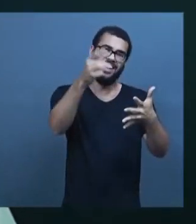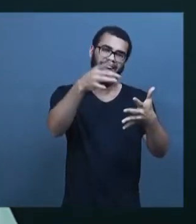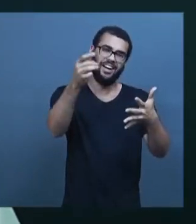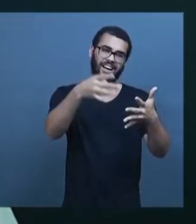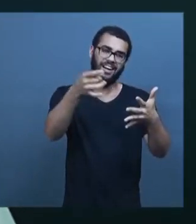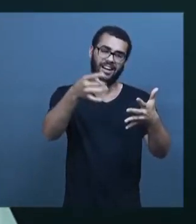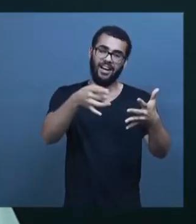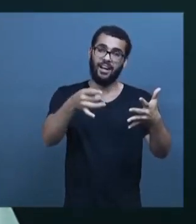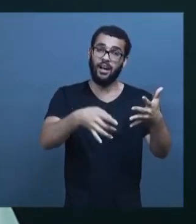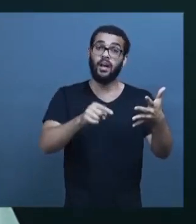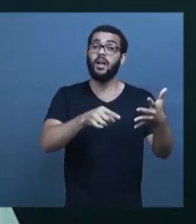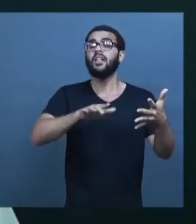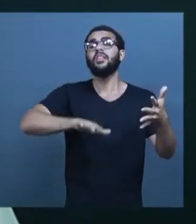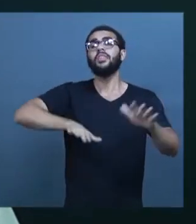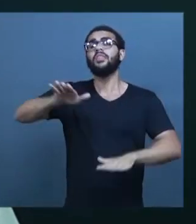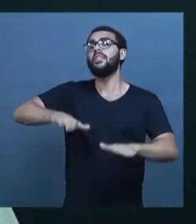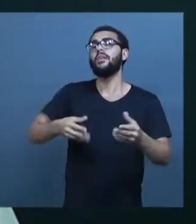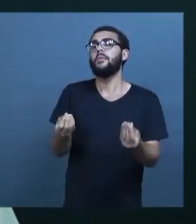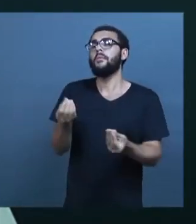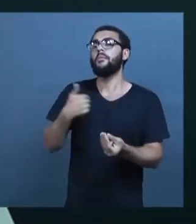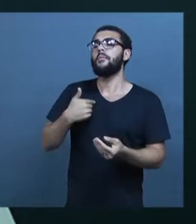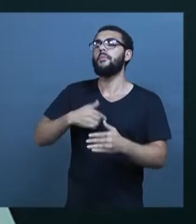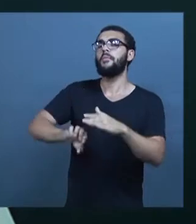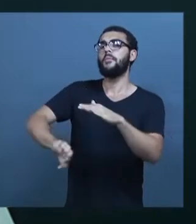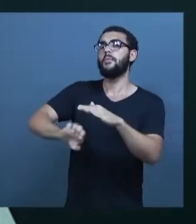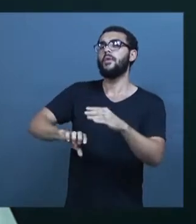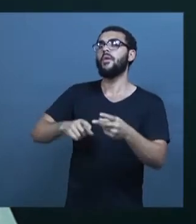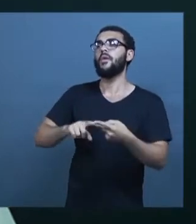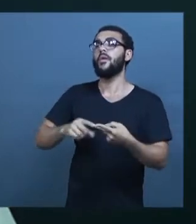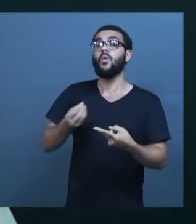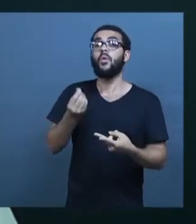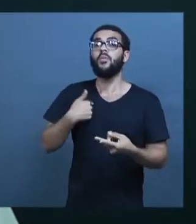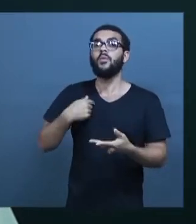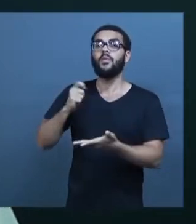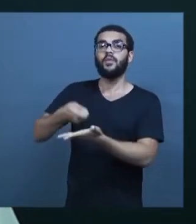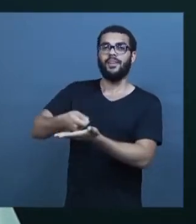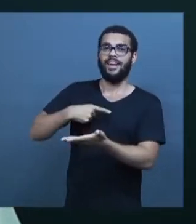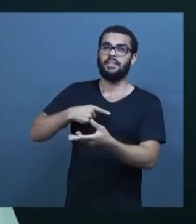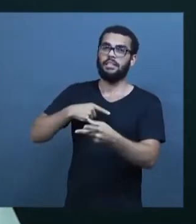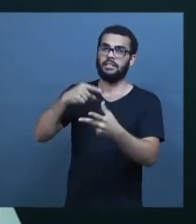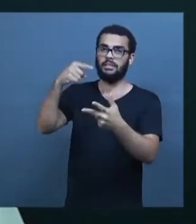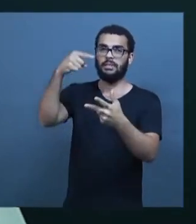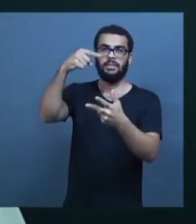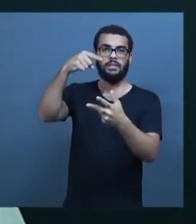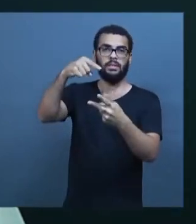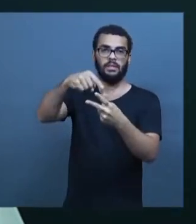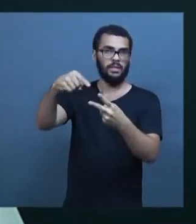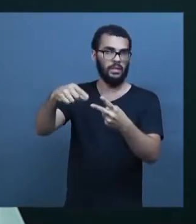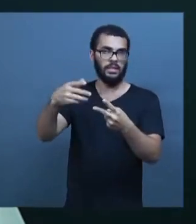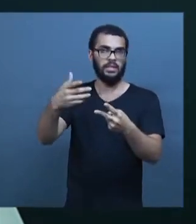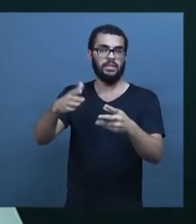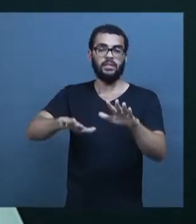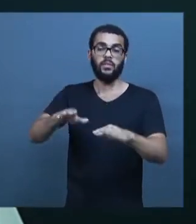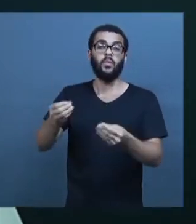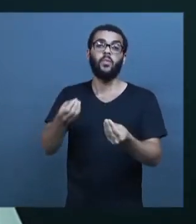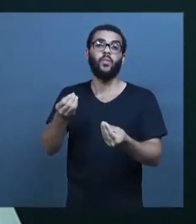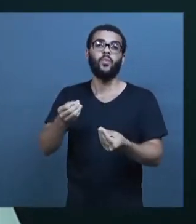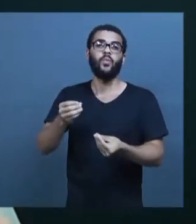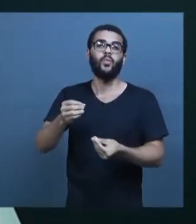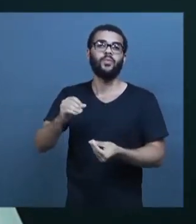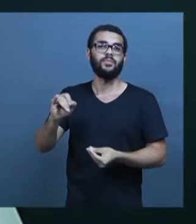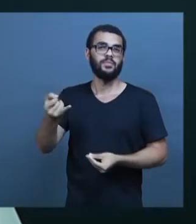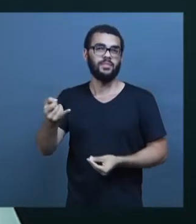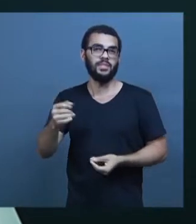da viabilidade, capacidade de pagamento, tem um spread, tem uma taxa que é cobrada. Então tem recursos do BNDES com